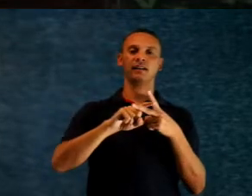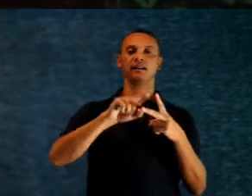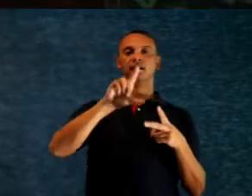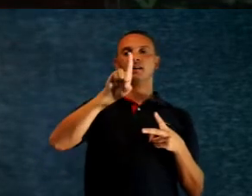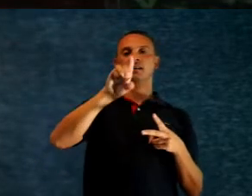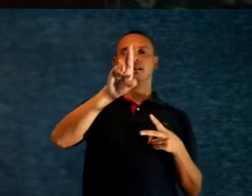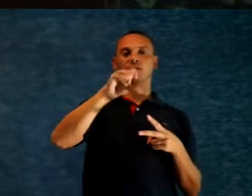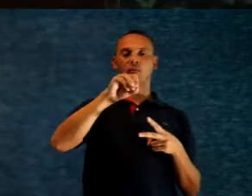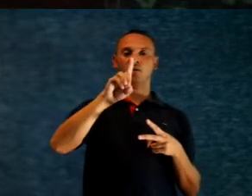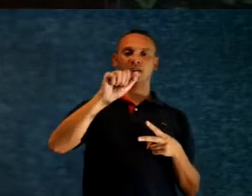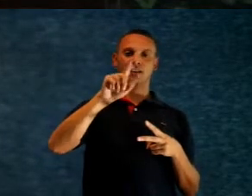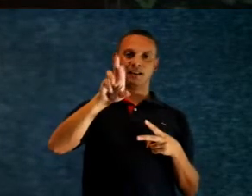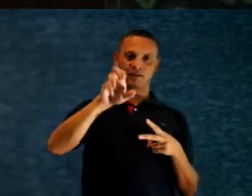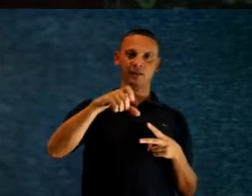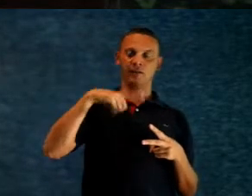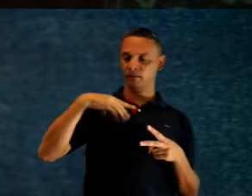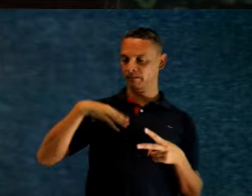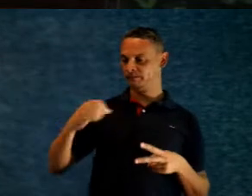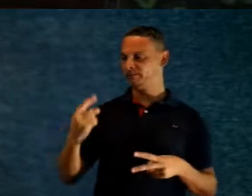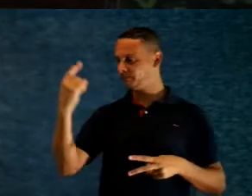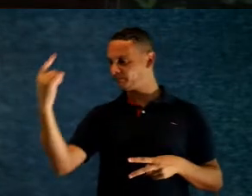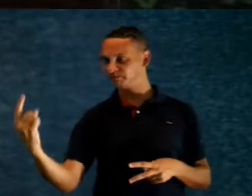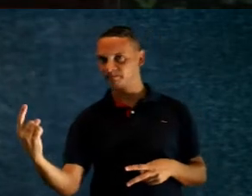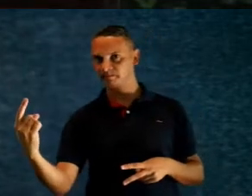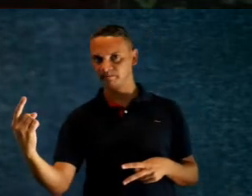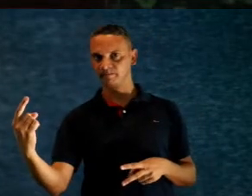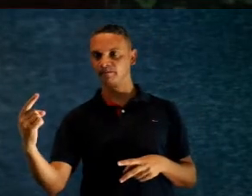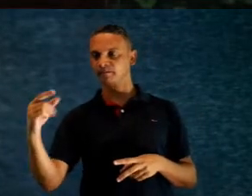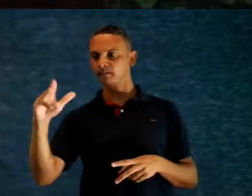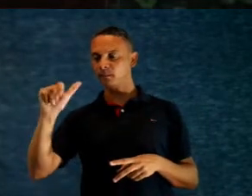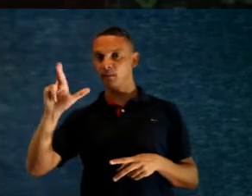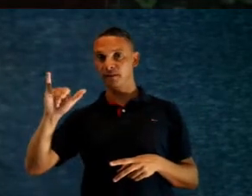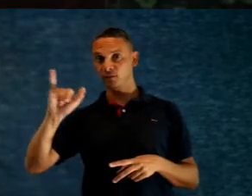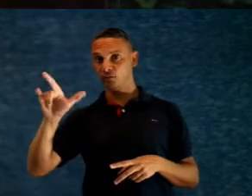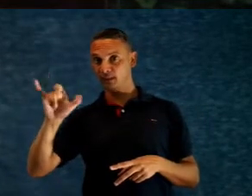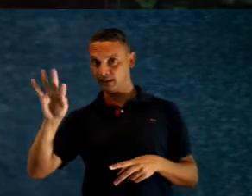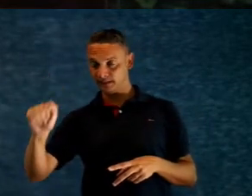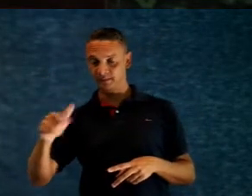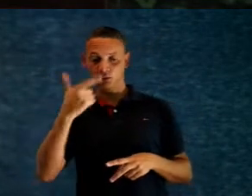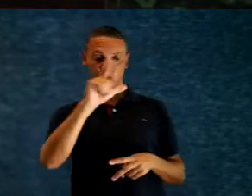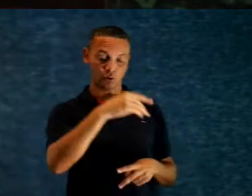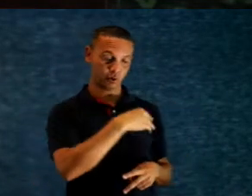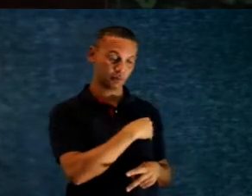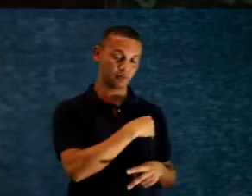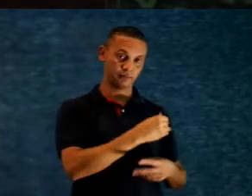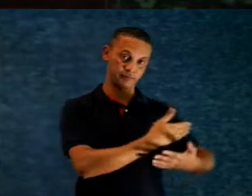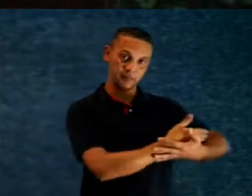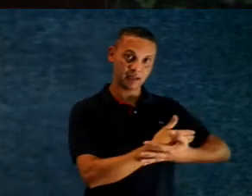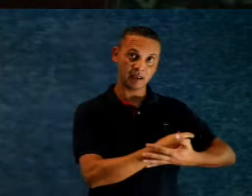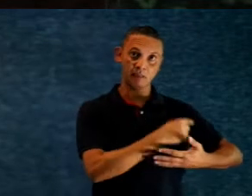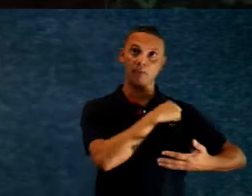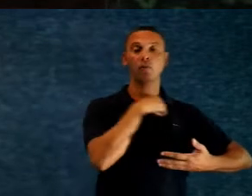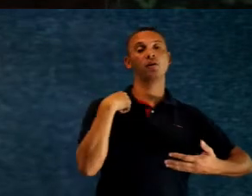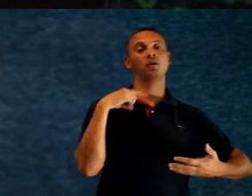geraram um filho chamado Carlos Flávio, que viveu apenas 6 horas. Então, foi uma criança que nasceu com graves problemas